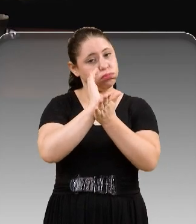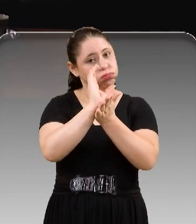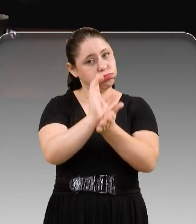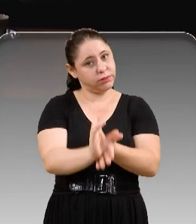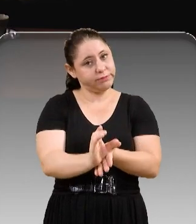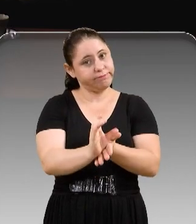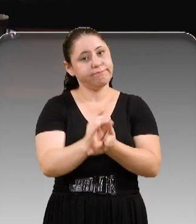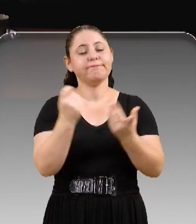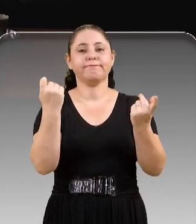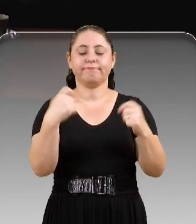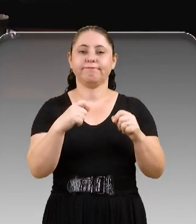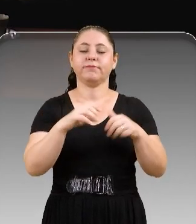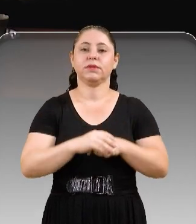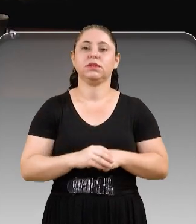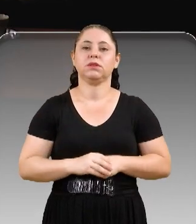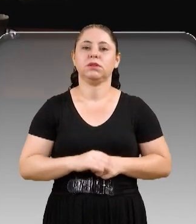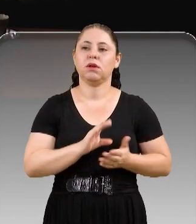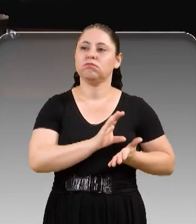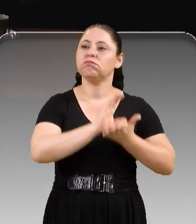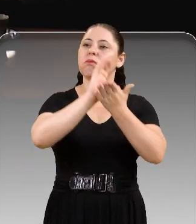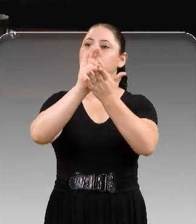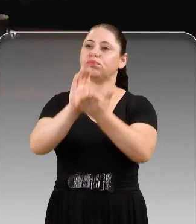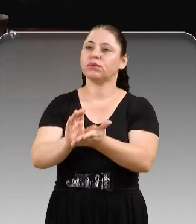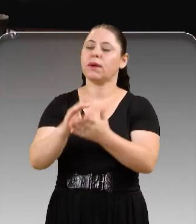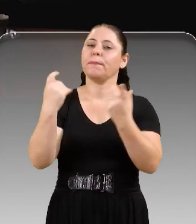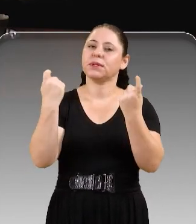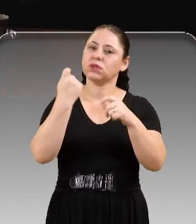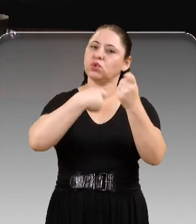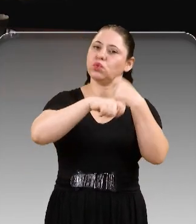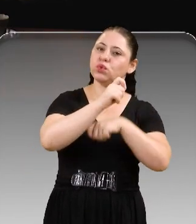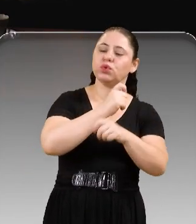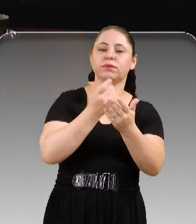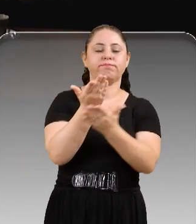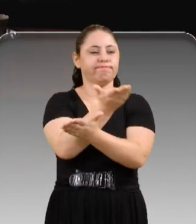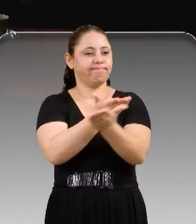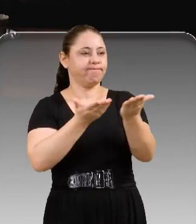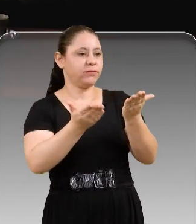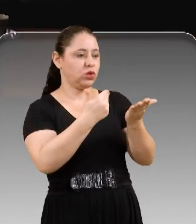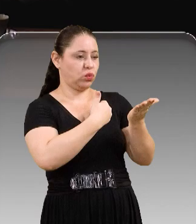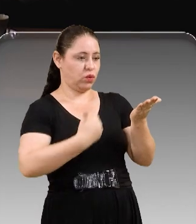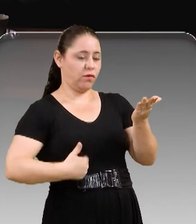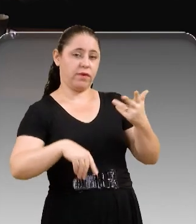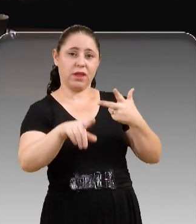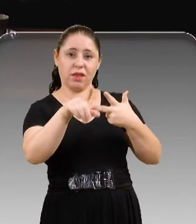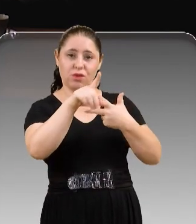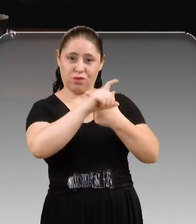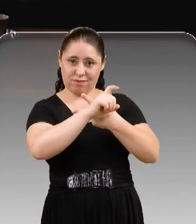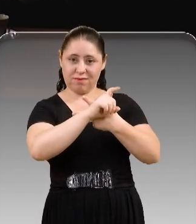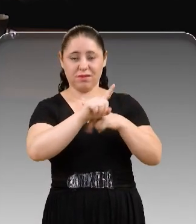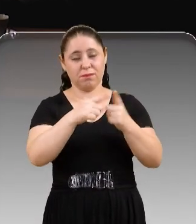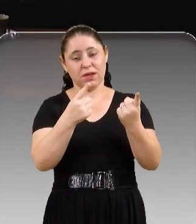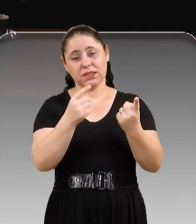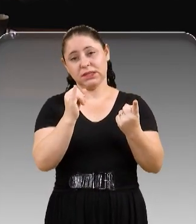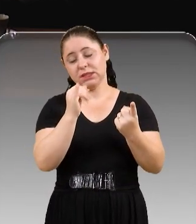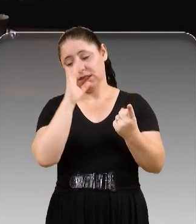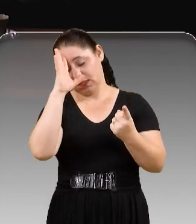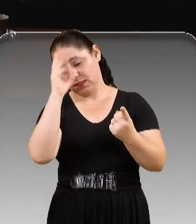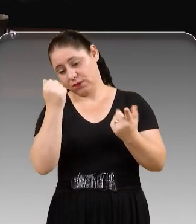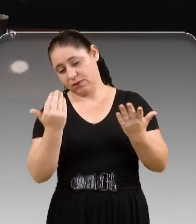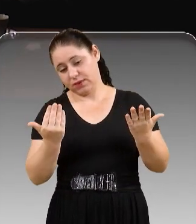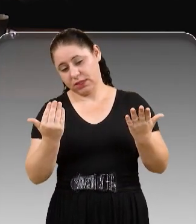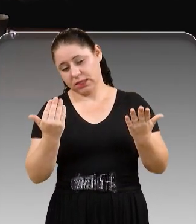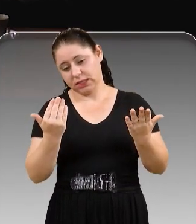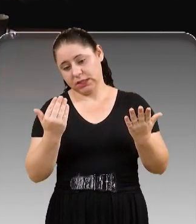né, evidentemente, e investimentos que precisamos negociar com o governo do Estado, mas que